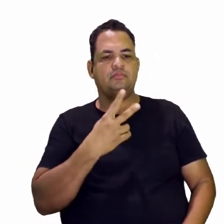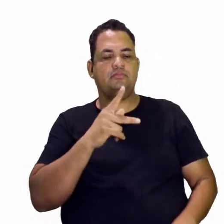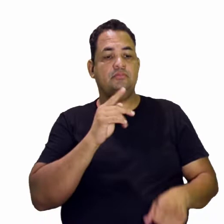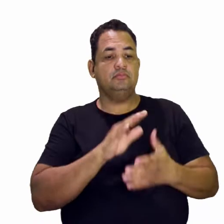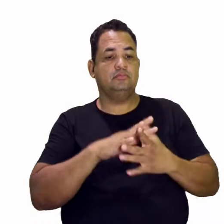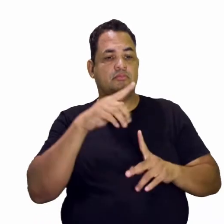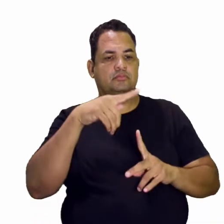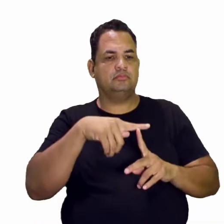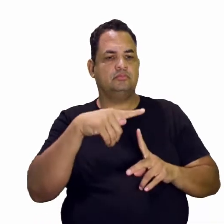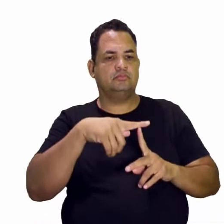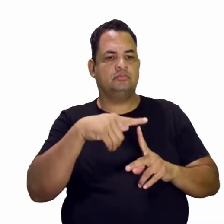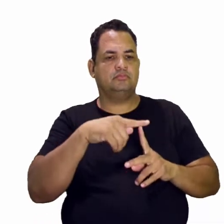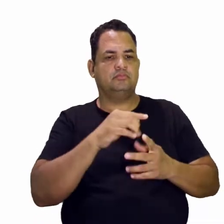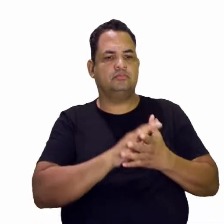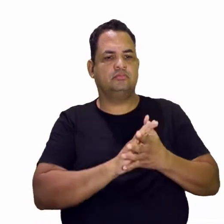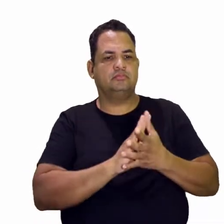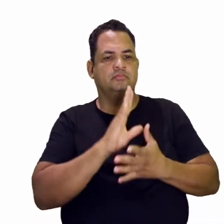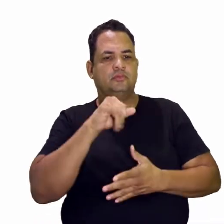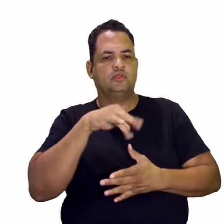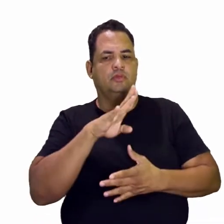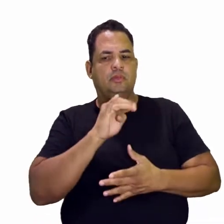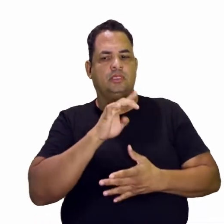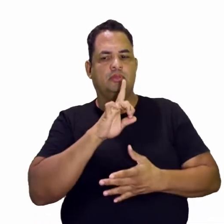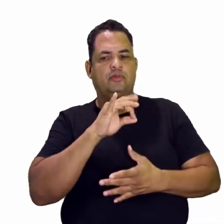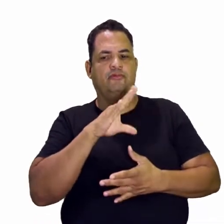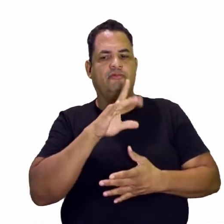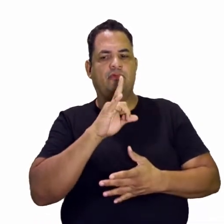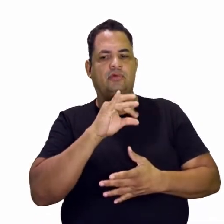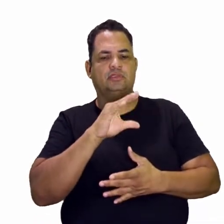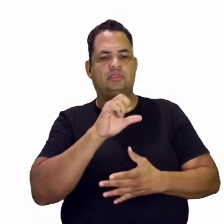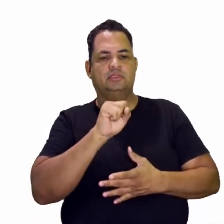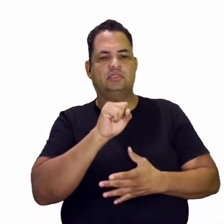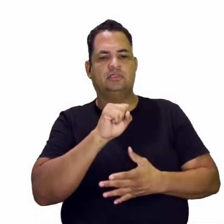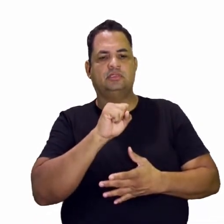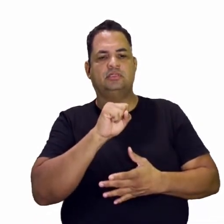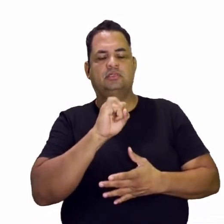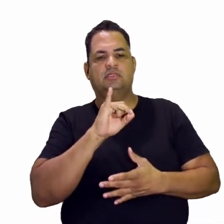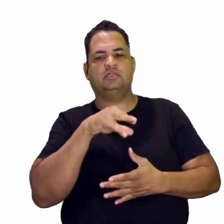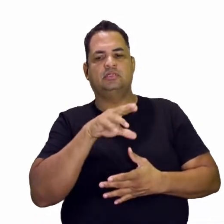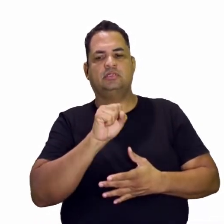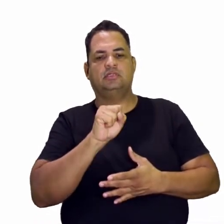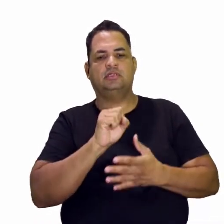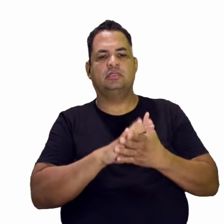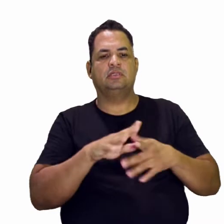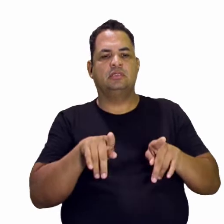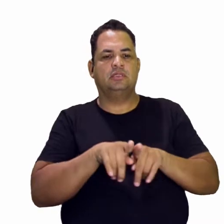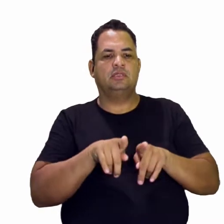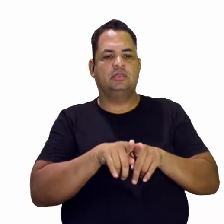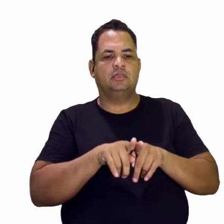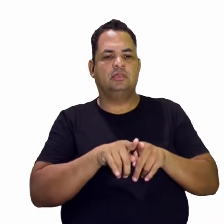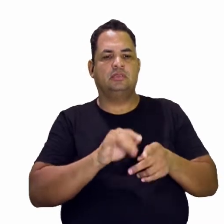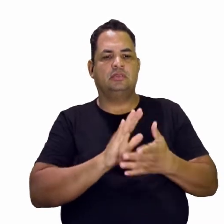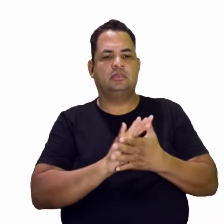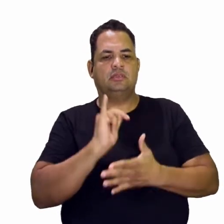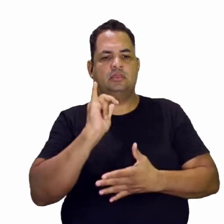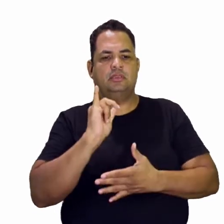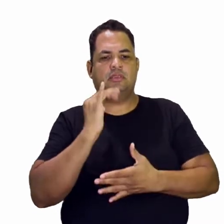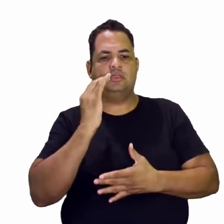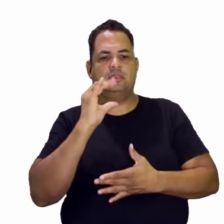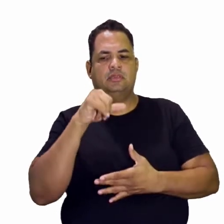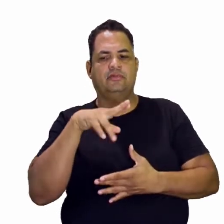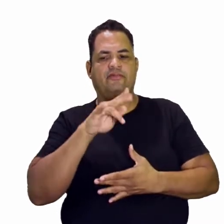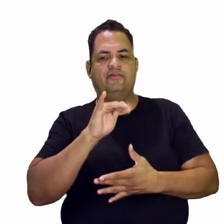fósseis, né? Os chamados somatofósseis, tá? E também os